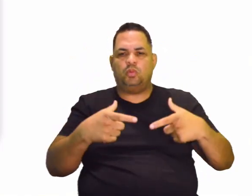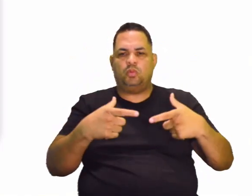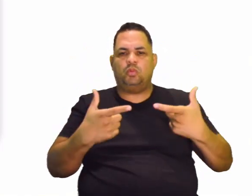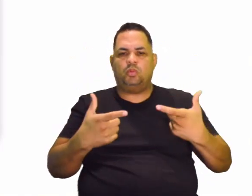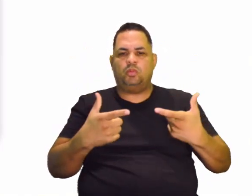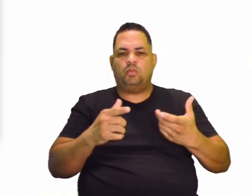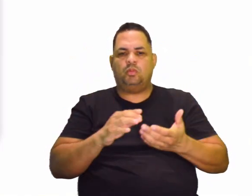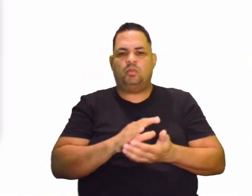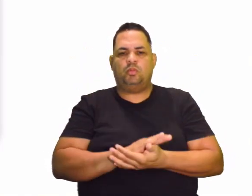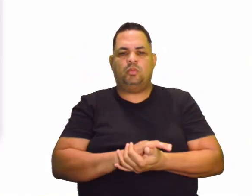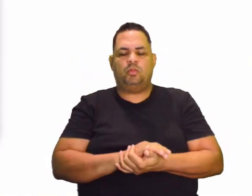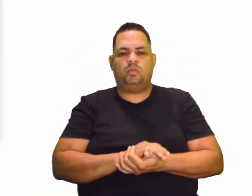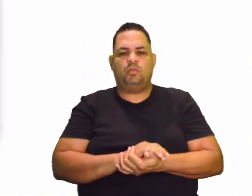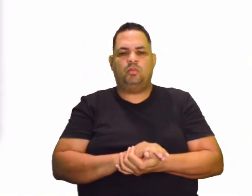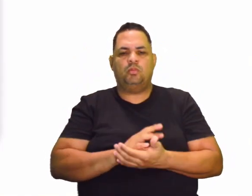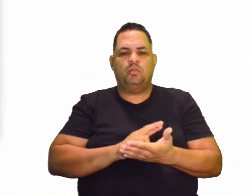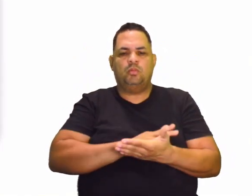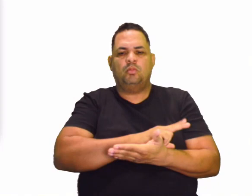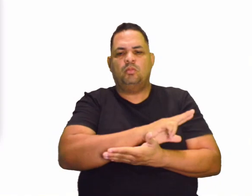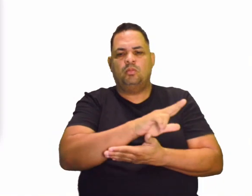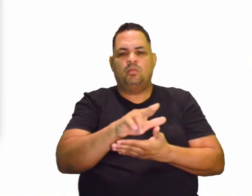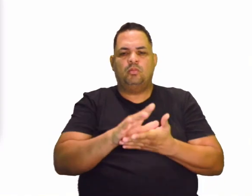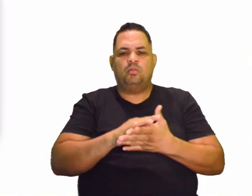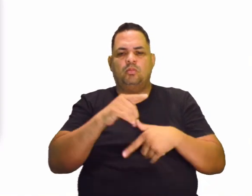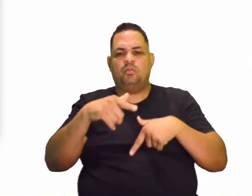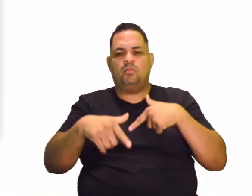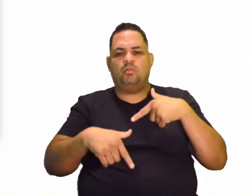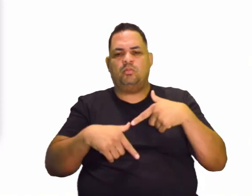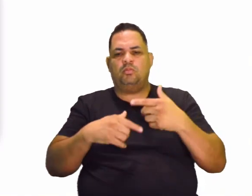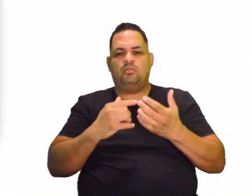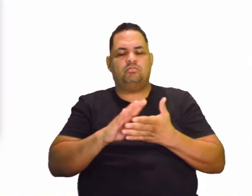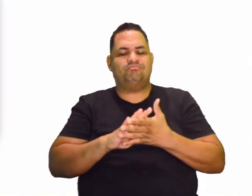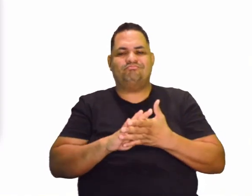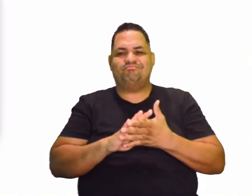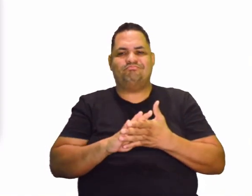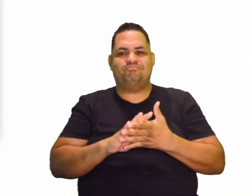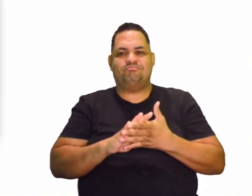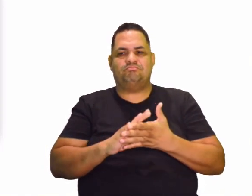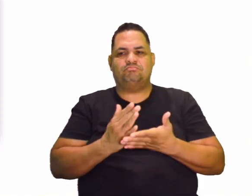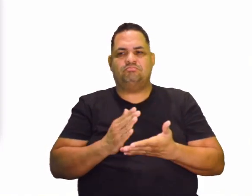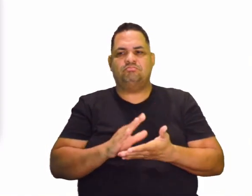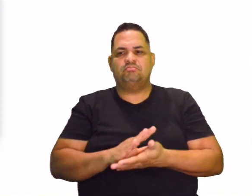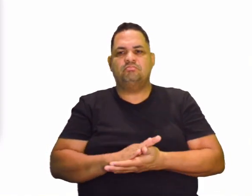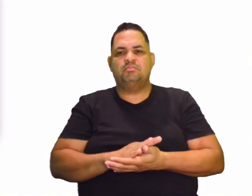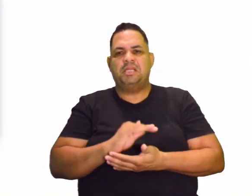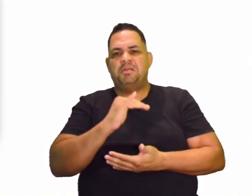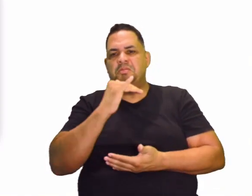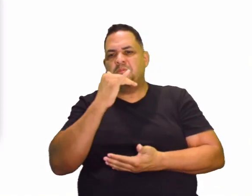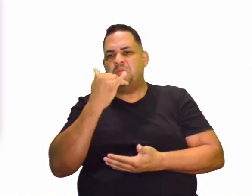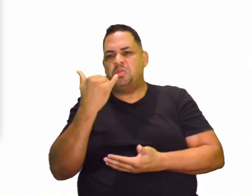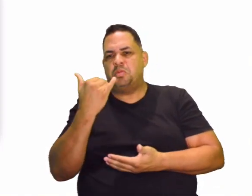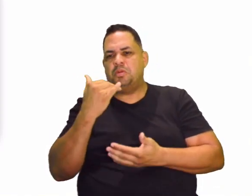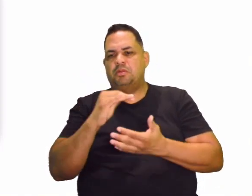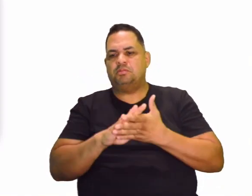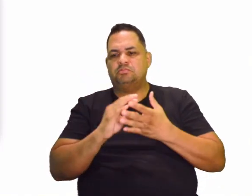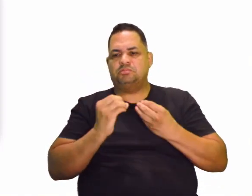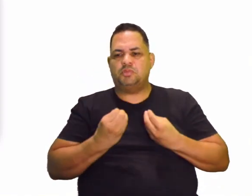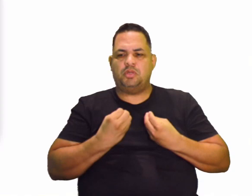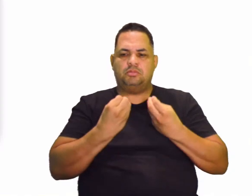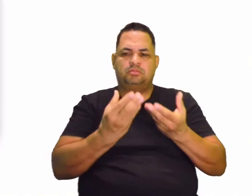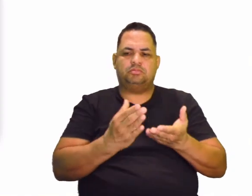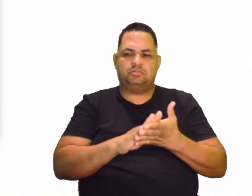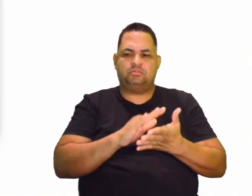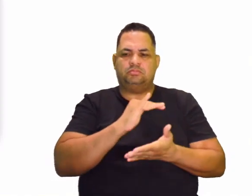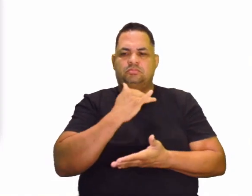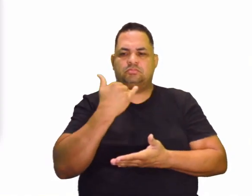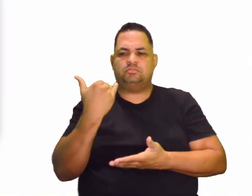para muitas atividades desumanas, né? Que é lançar as pessoas para